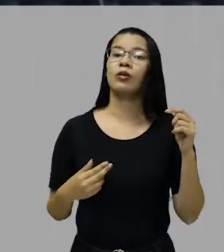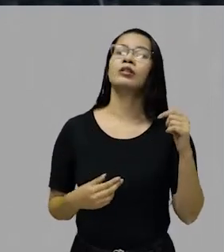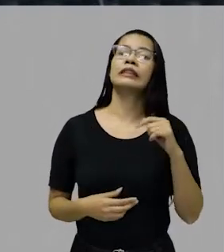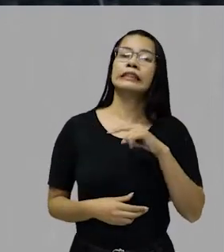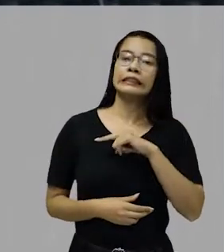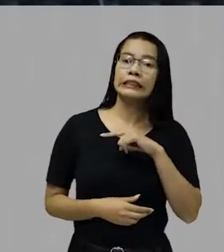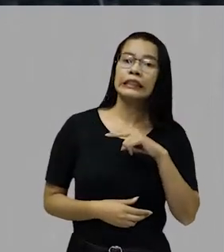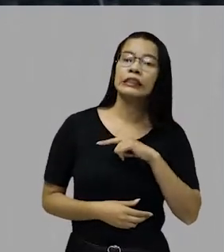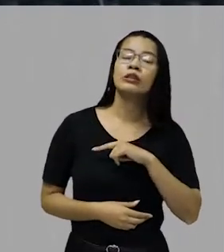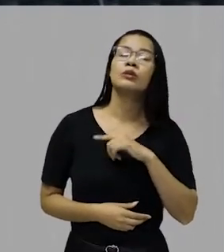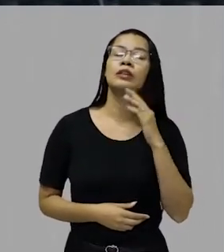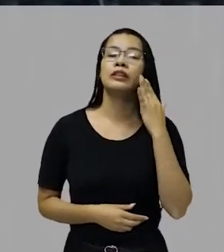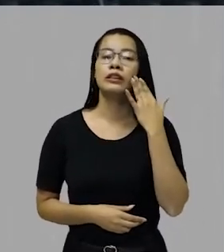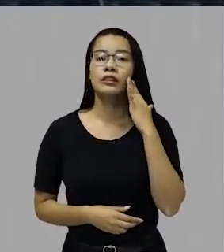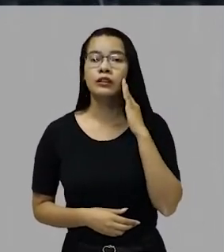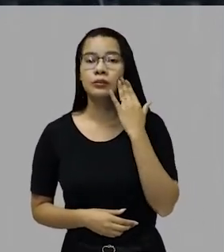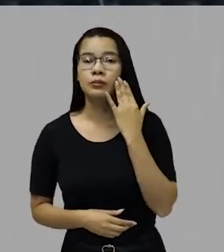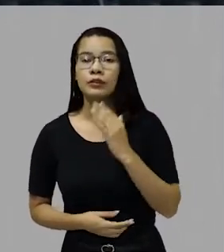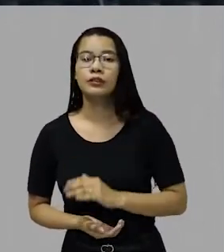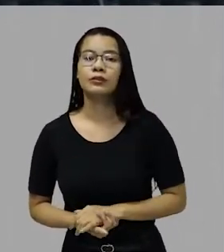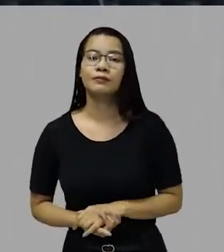certo? Muito bem.